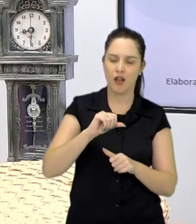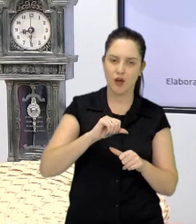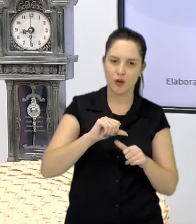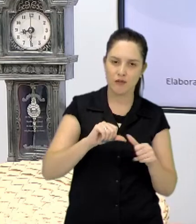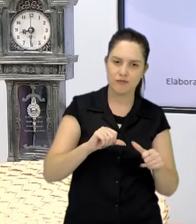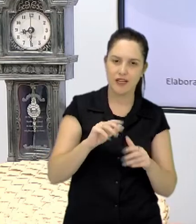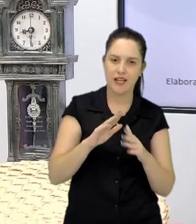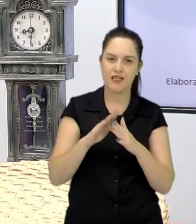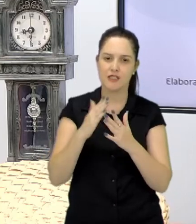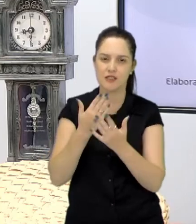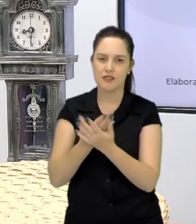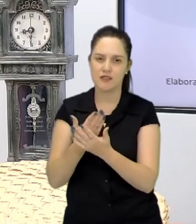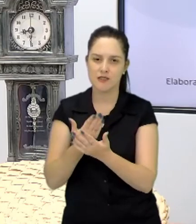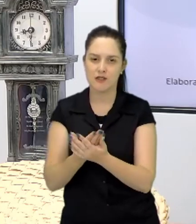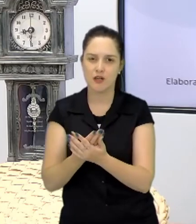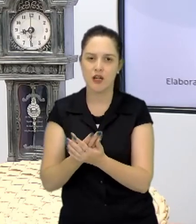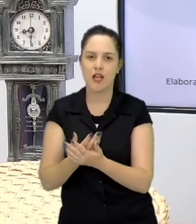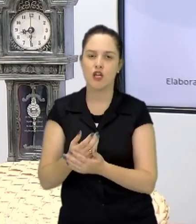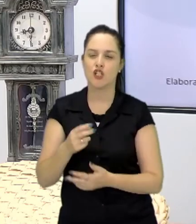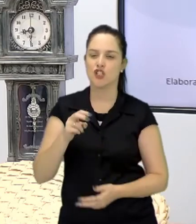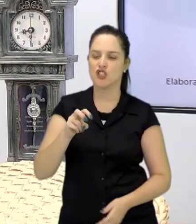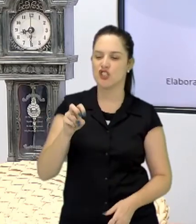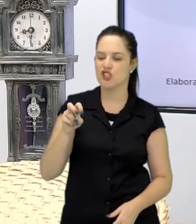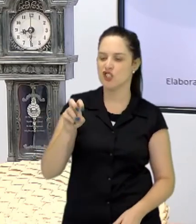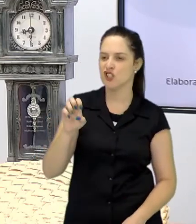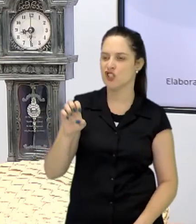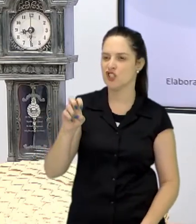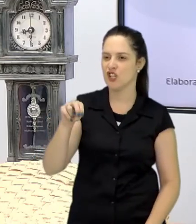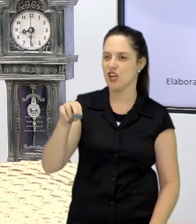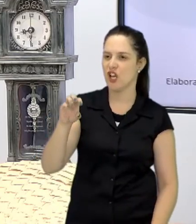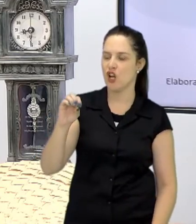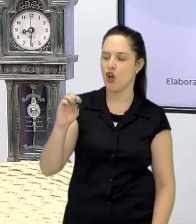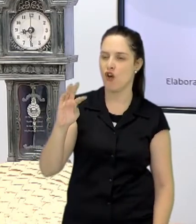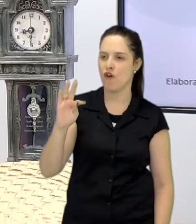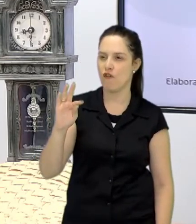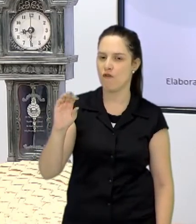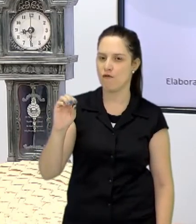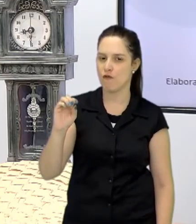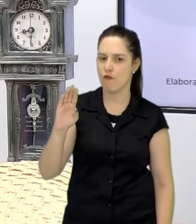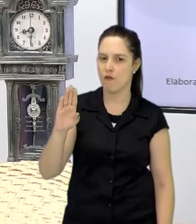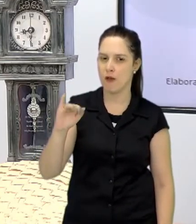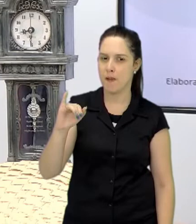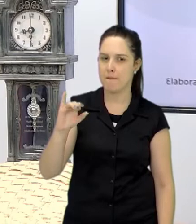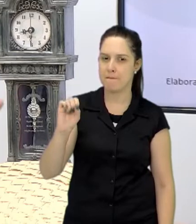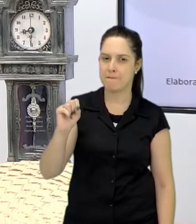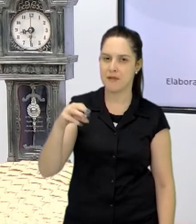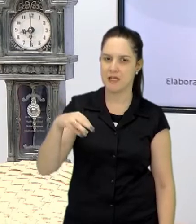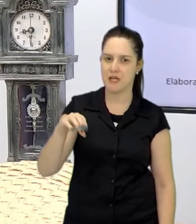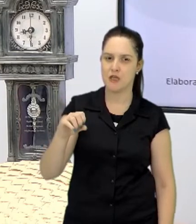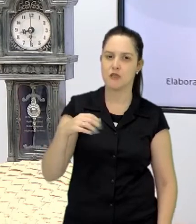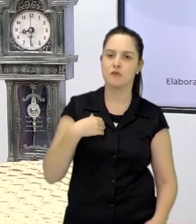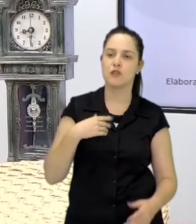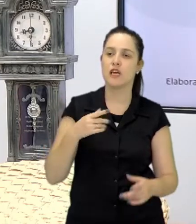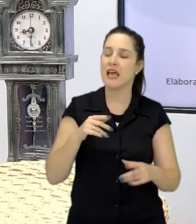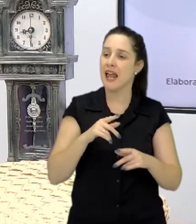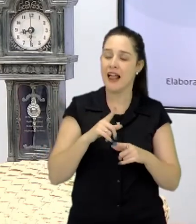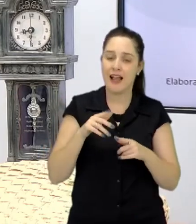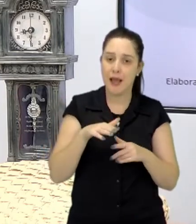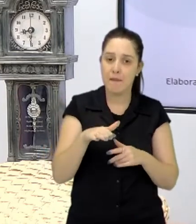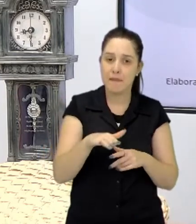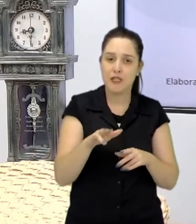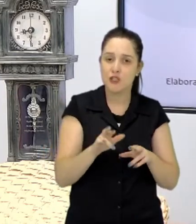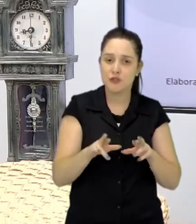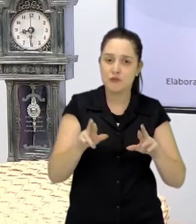fora. E o xenofobismo é quando uma população tem aversão ao que é diferente, né? Não tem